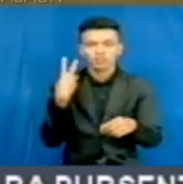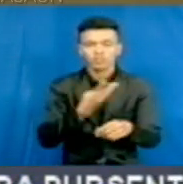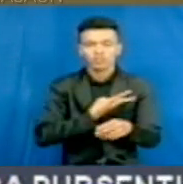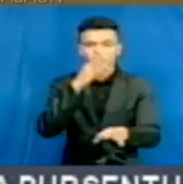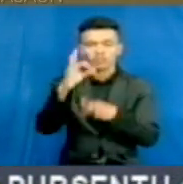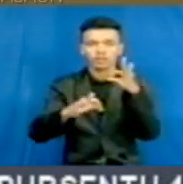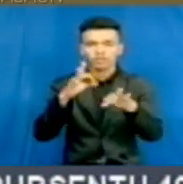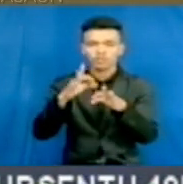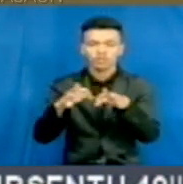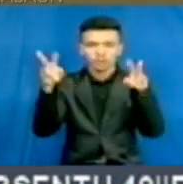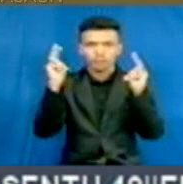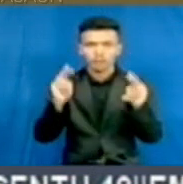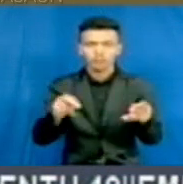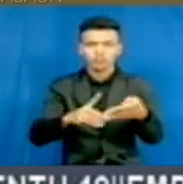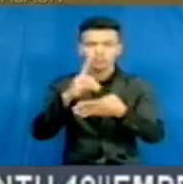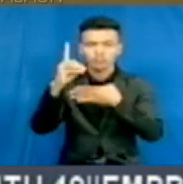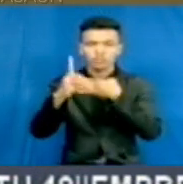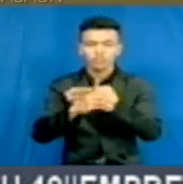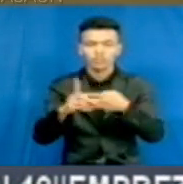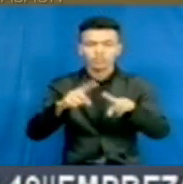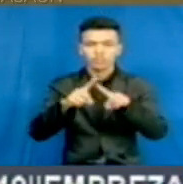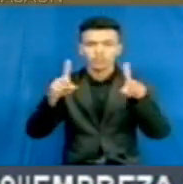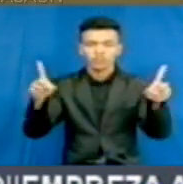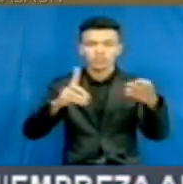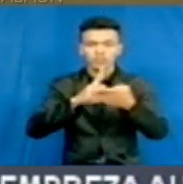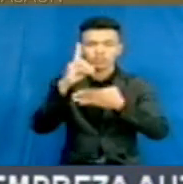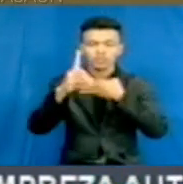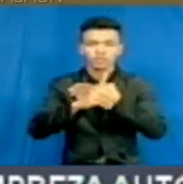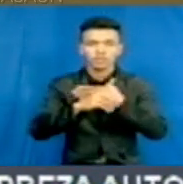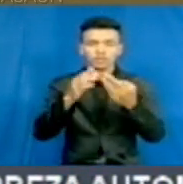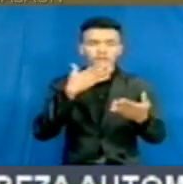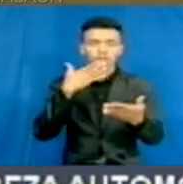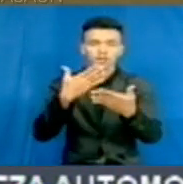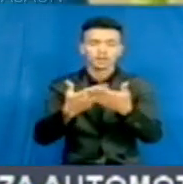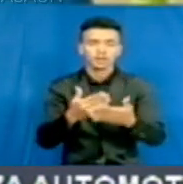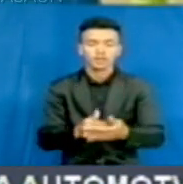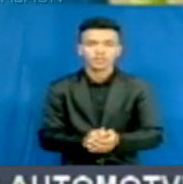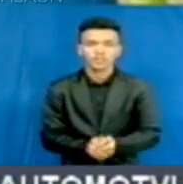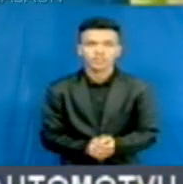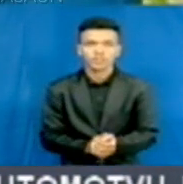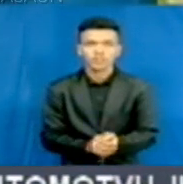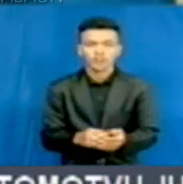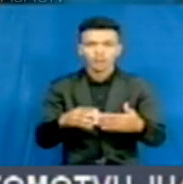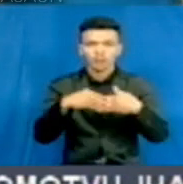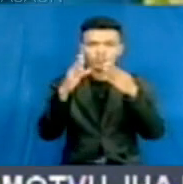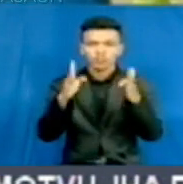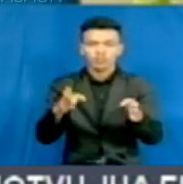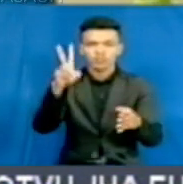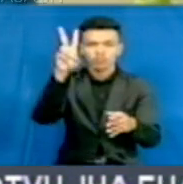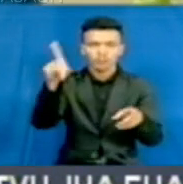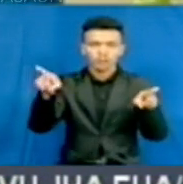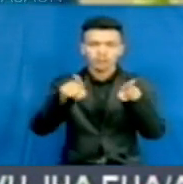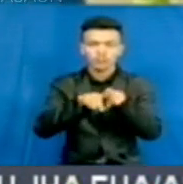cada ita preciso desenvolvimento, mas bem desenvolvimento NB respeito ao ambiente. Autoridade de Neruha nesse